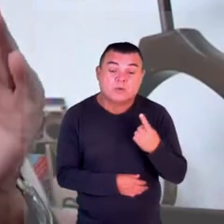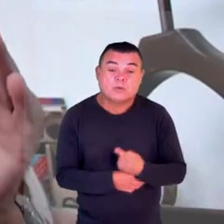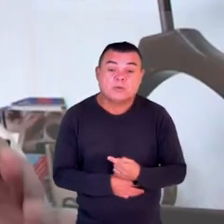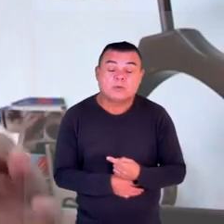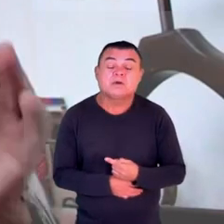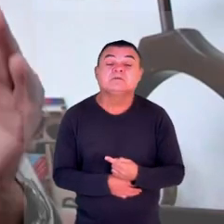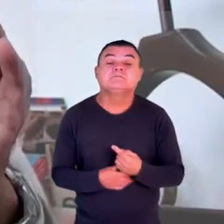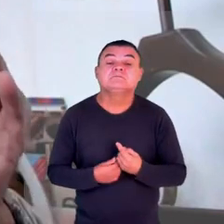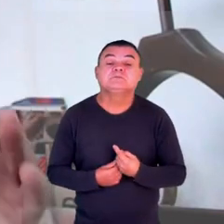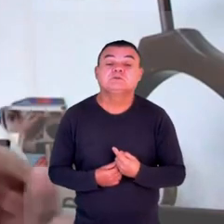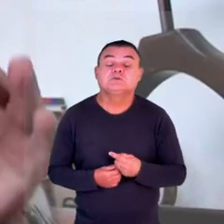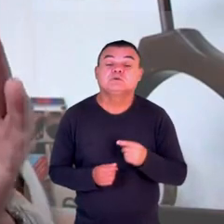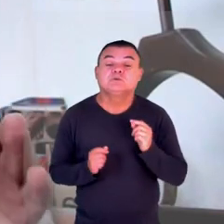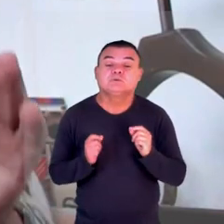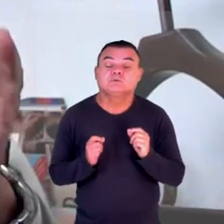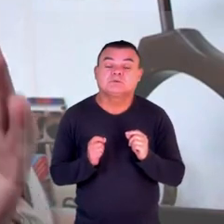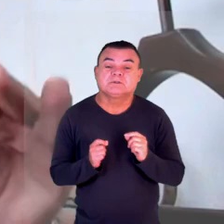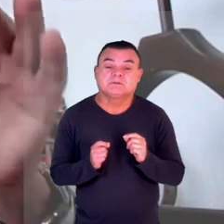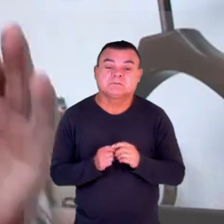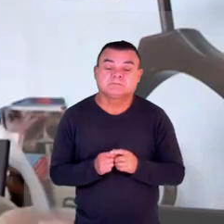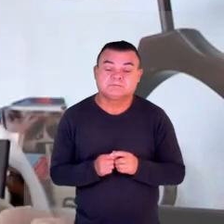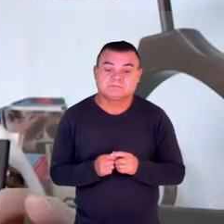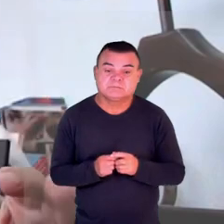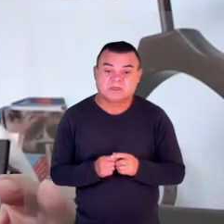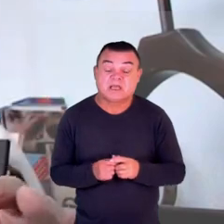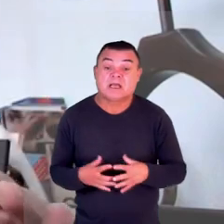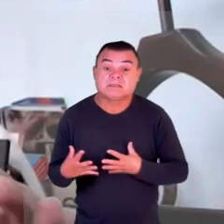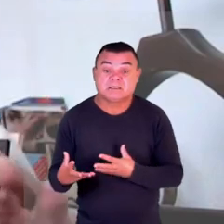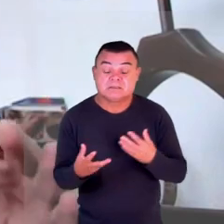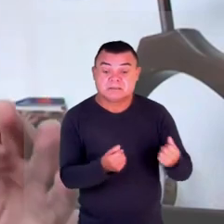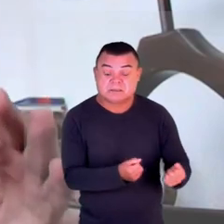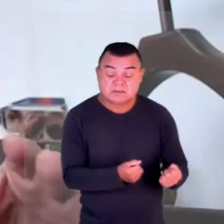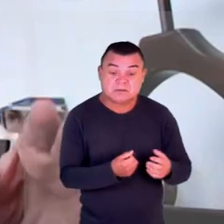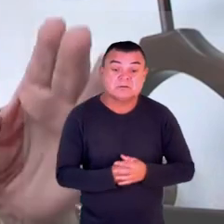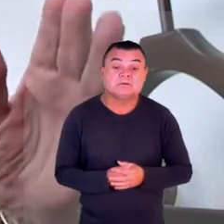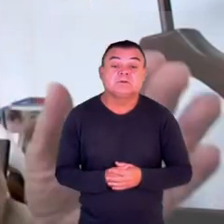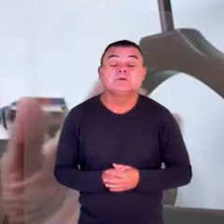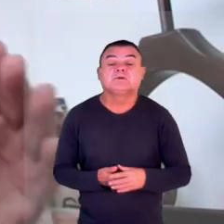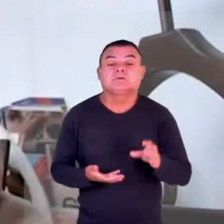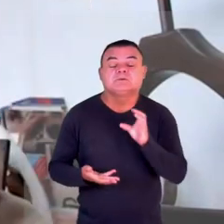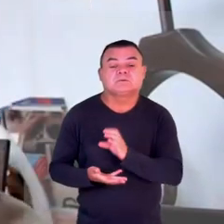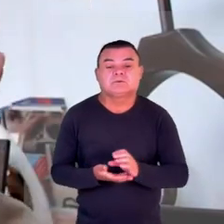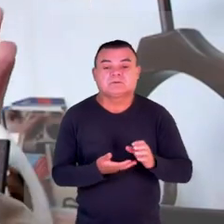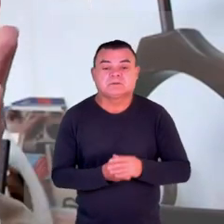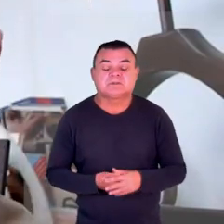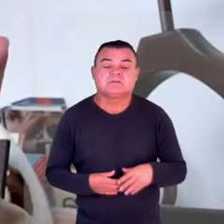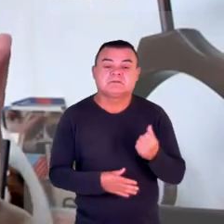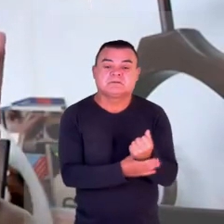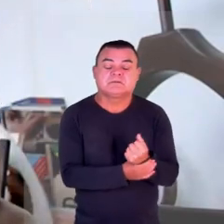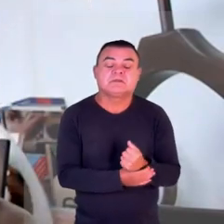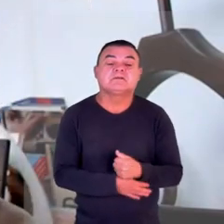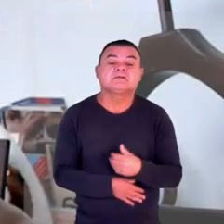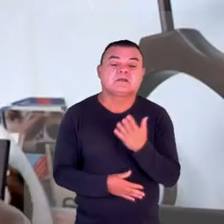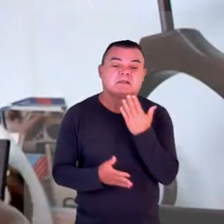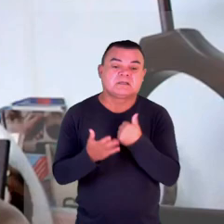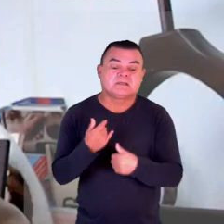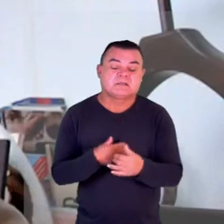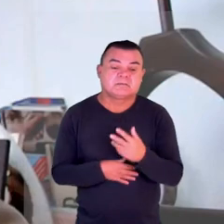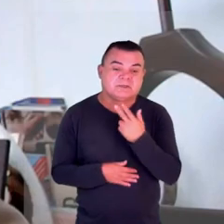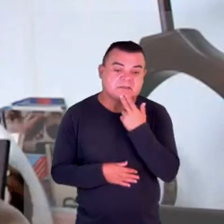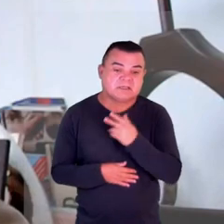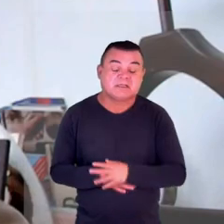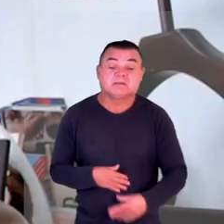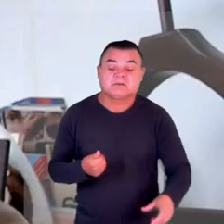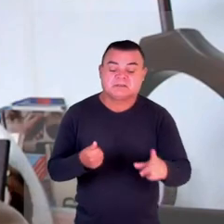do Conselho Municipal de segurança alimentar e nutricional eu lembro da regra do artigo 204 inciso